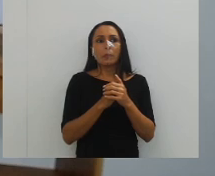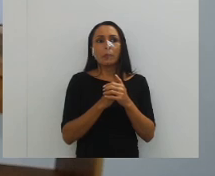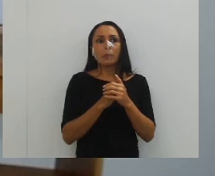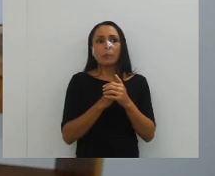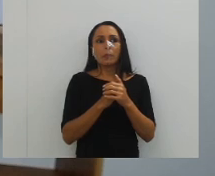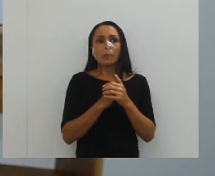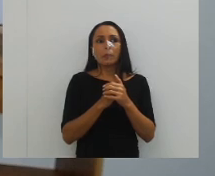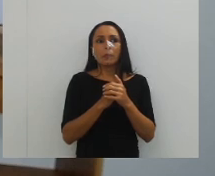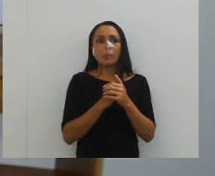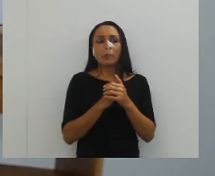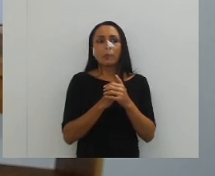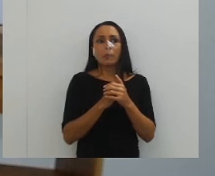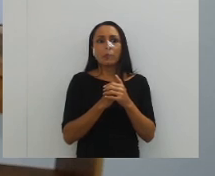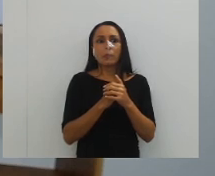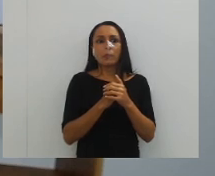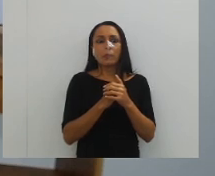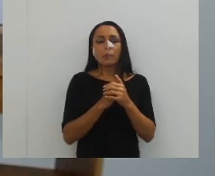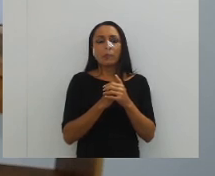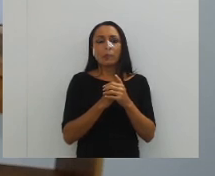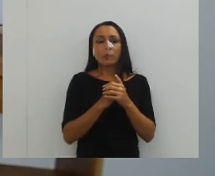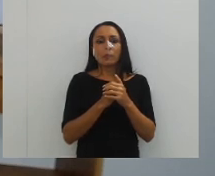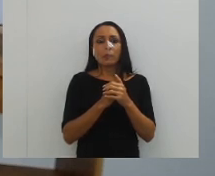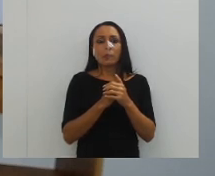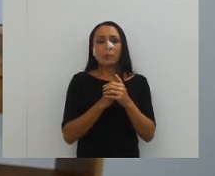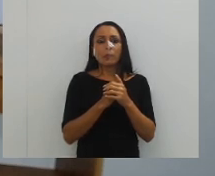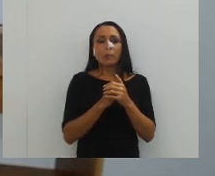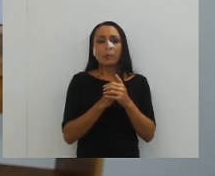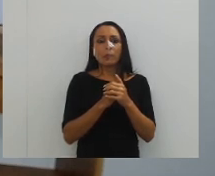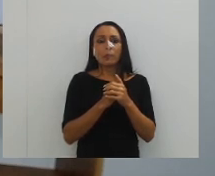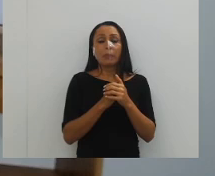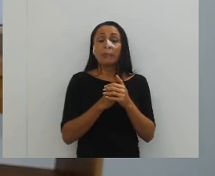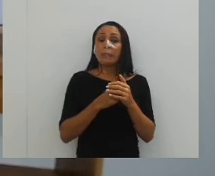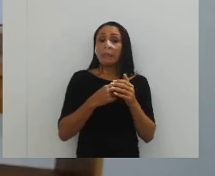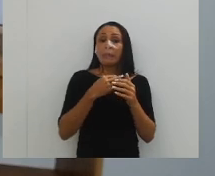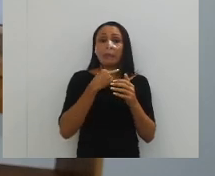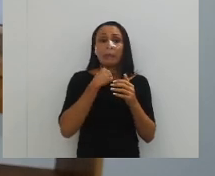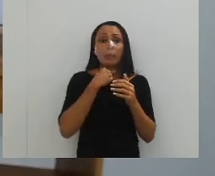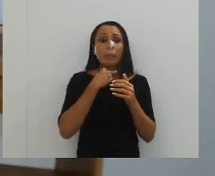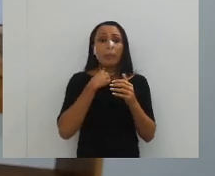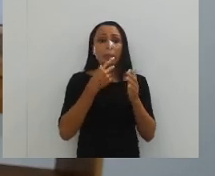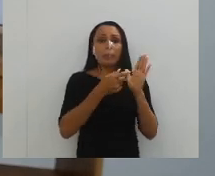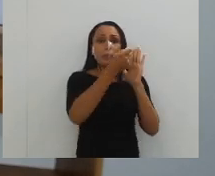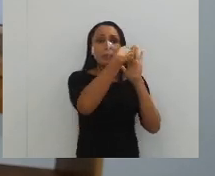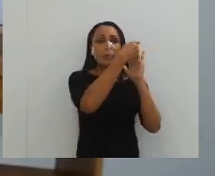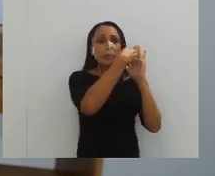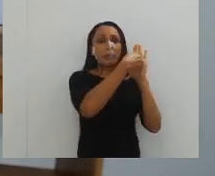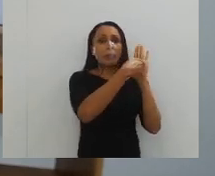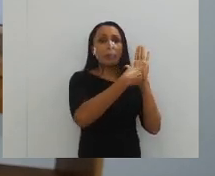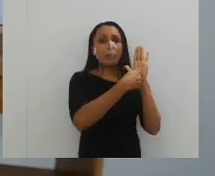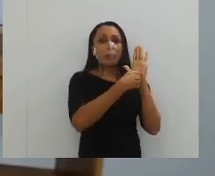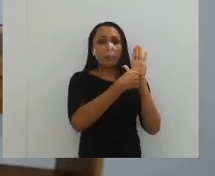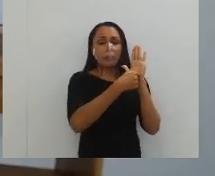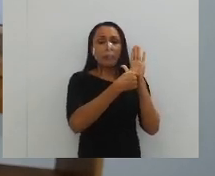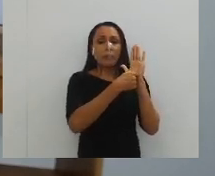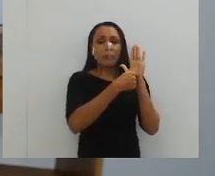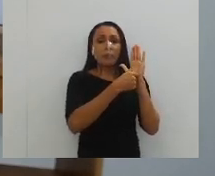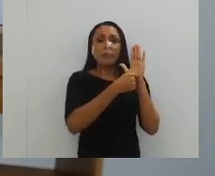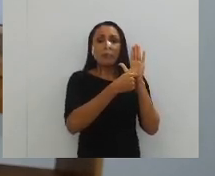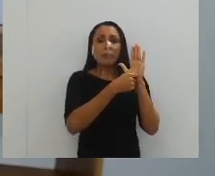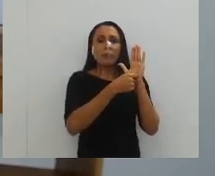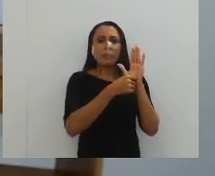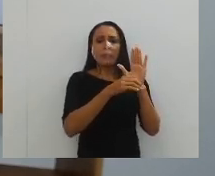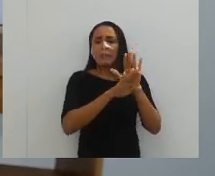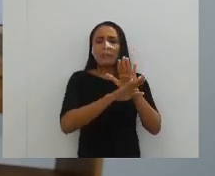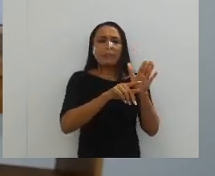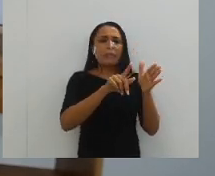ser escrita, ela não pode ser escrita sem o gênero. Oxe, Andrei,